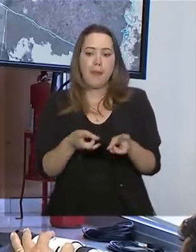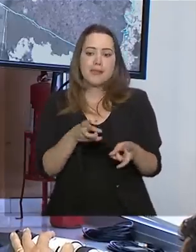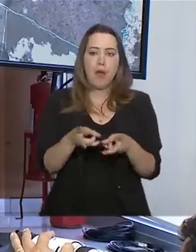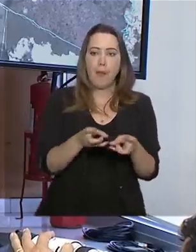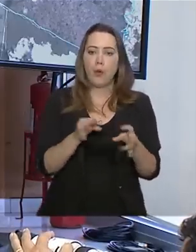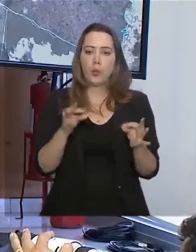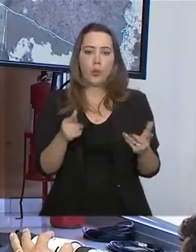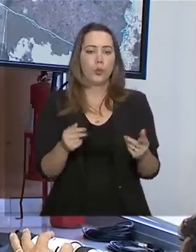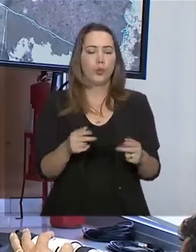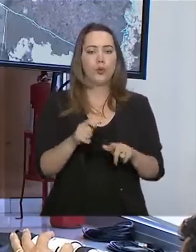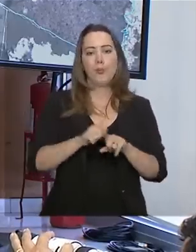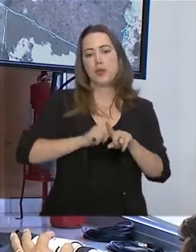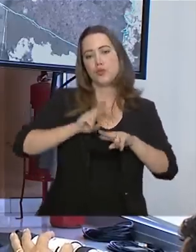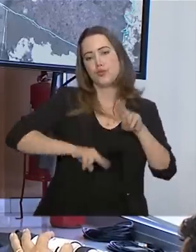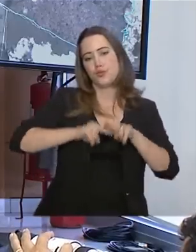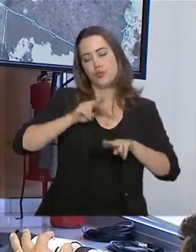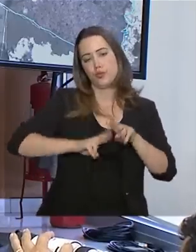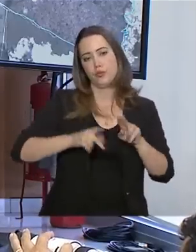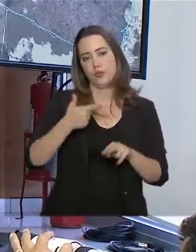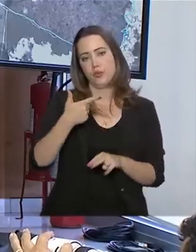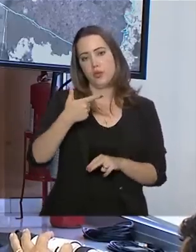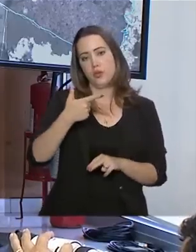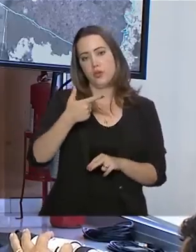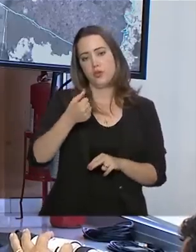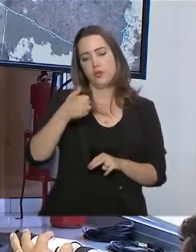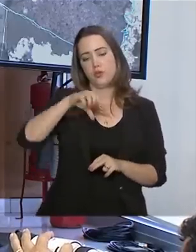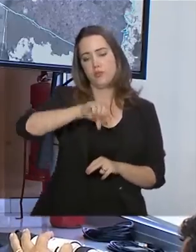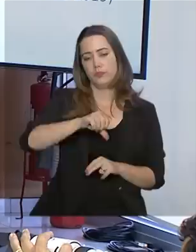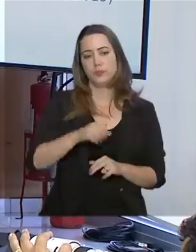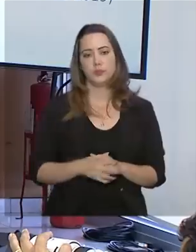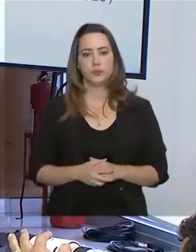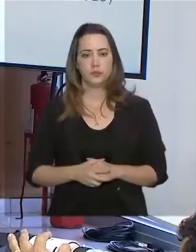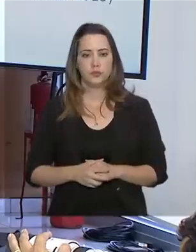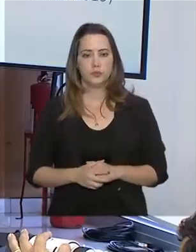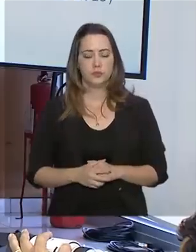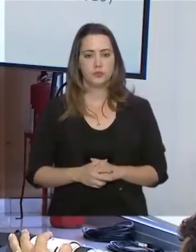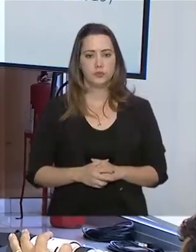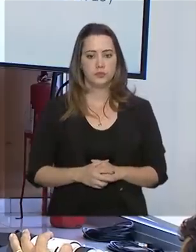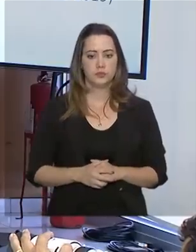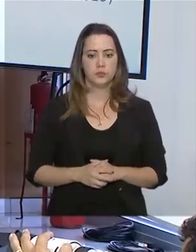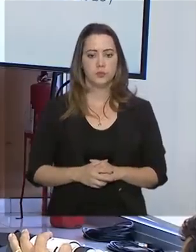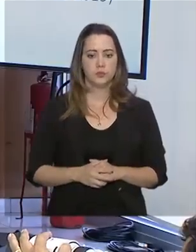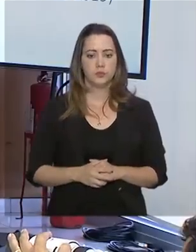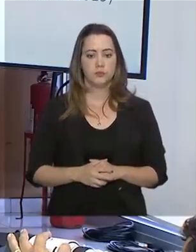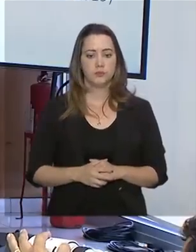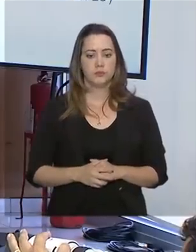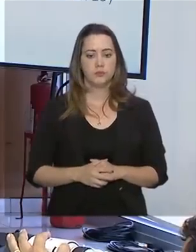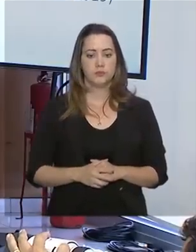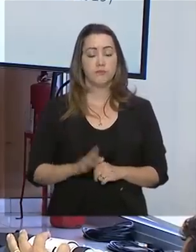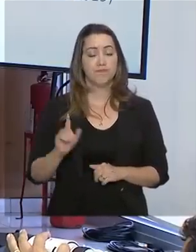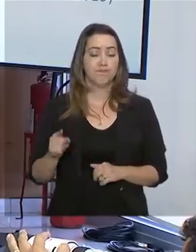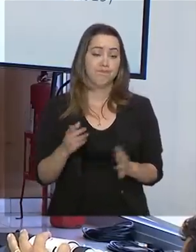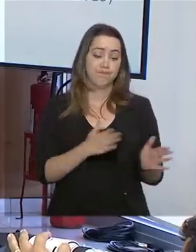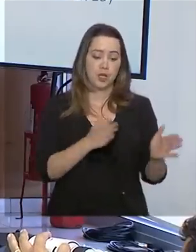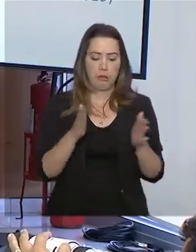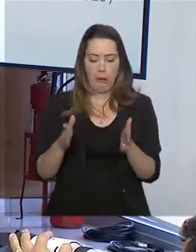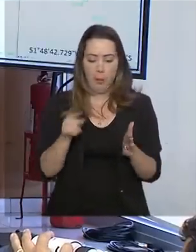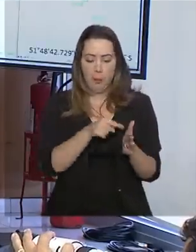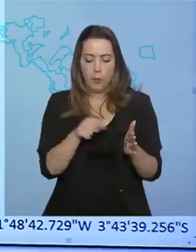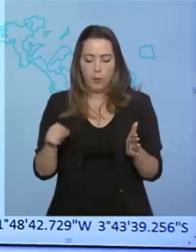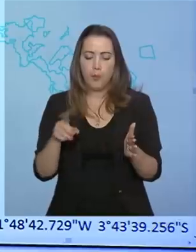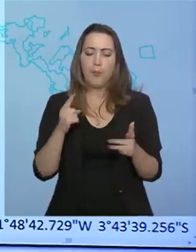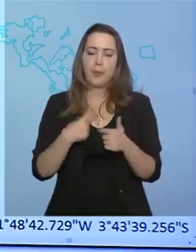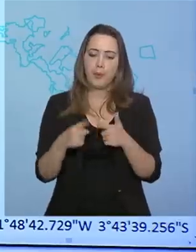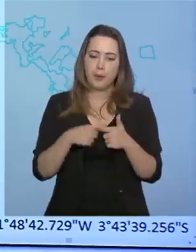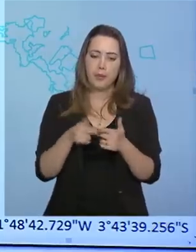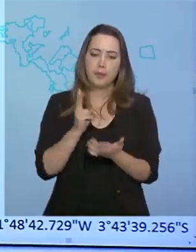junho de 2018 19 que não pode passar detecção temporal mesmo problema vamos passar